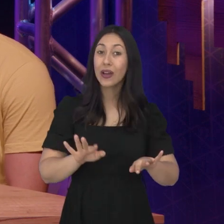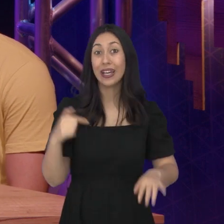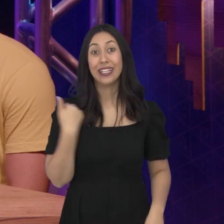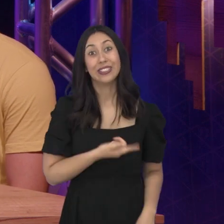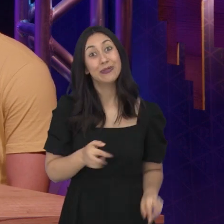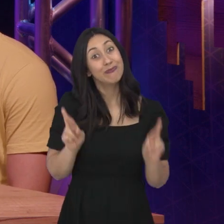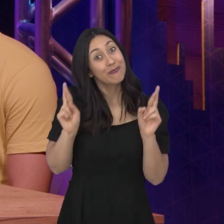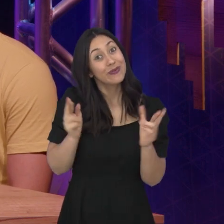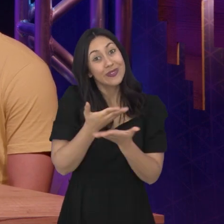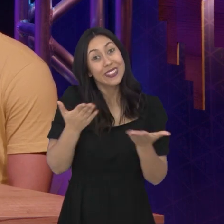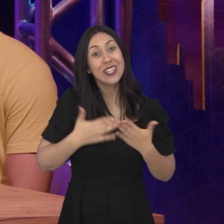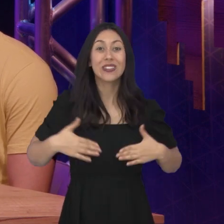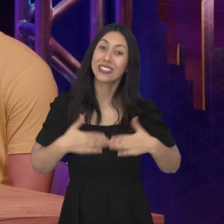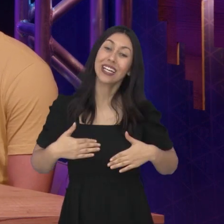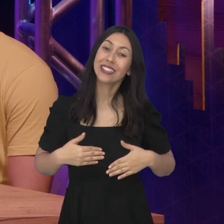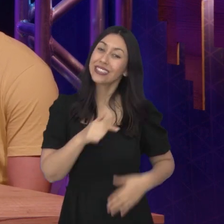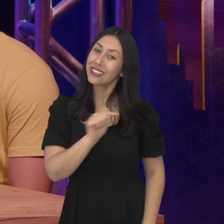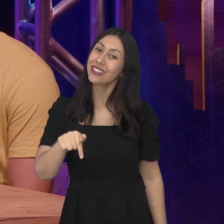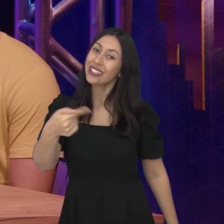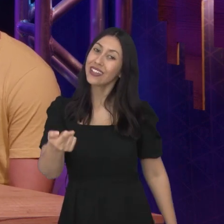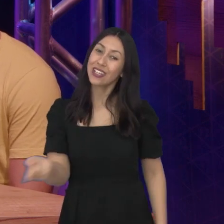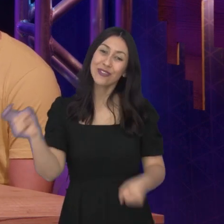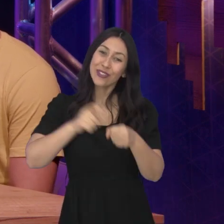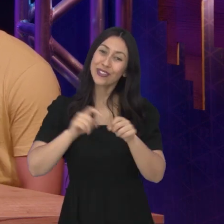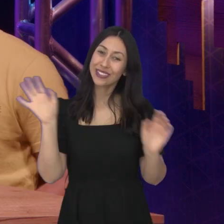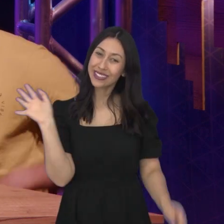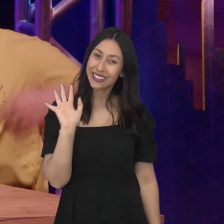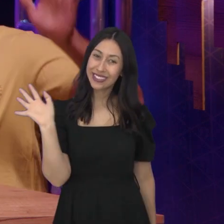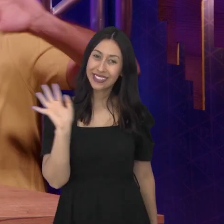aqui, mas a gente espera que vocês tenham gostado. A gente volta na semana que